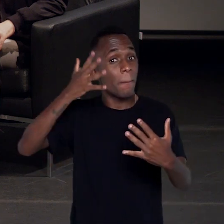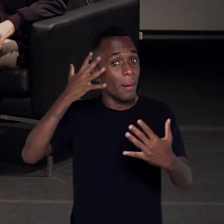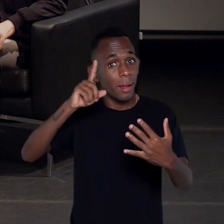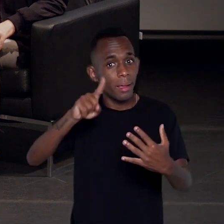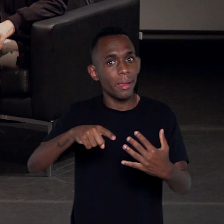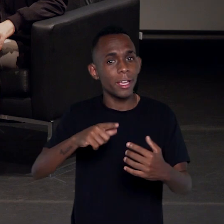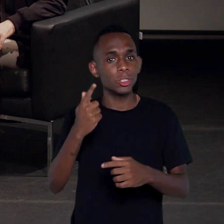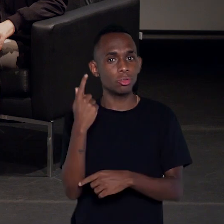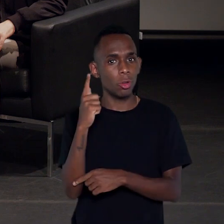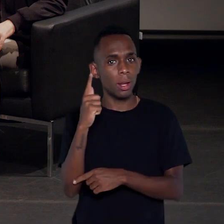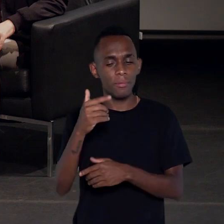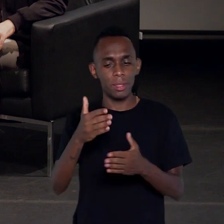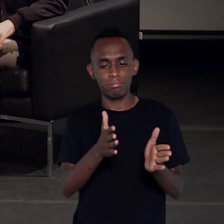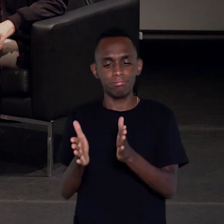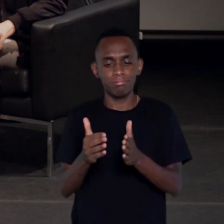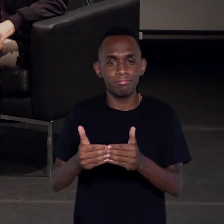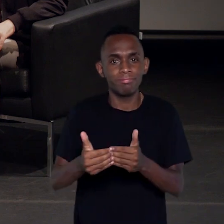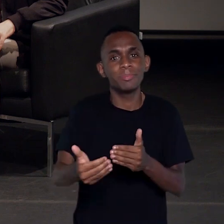geografia através dos tempos.